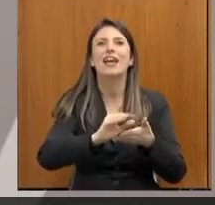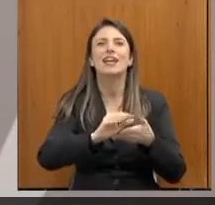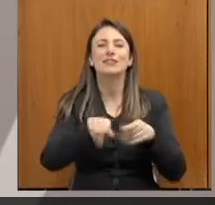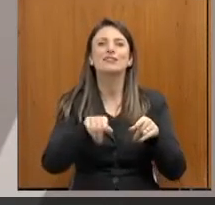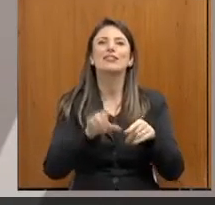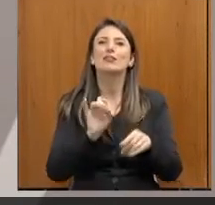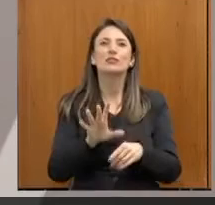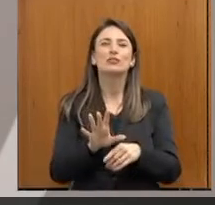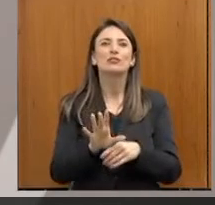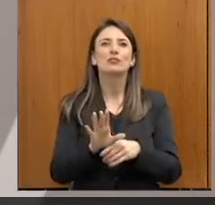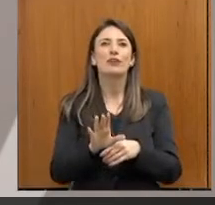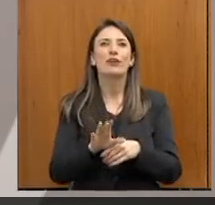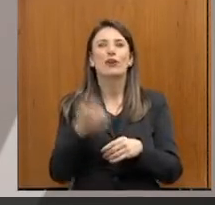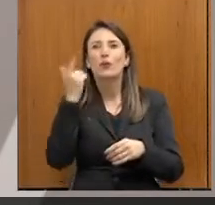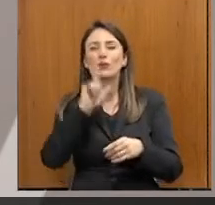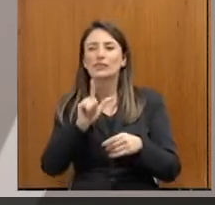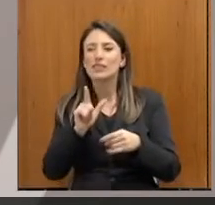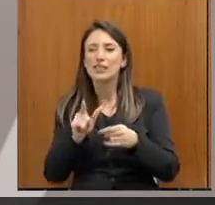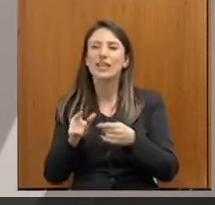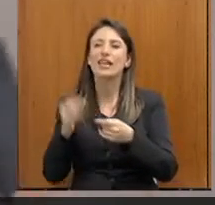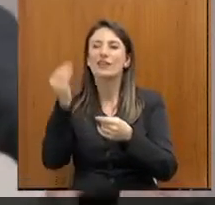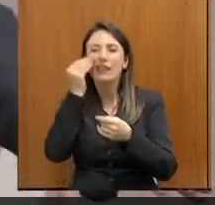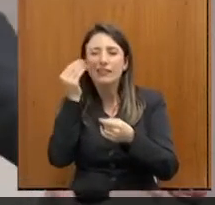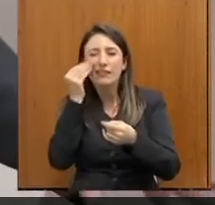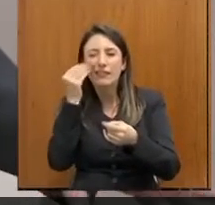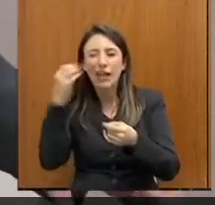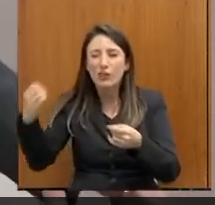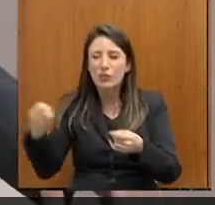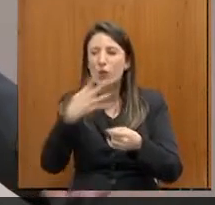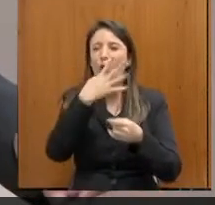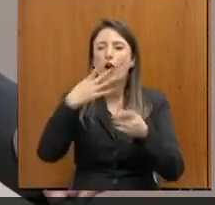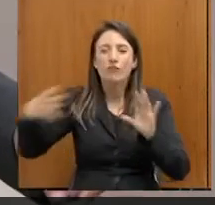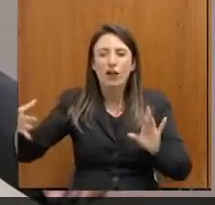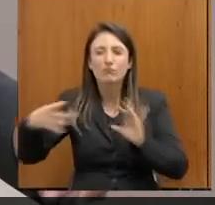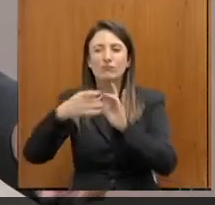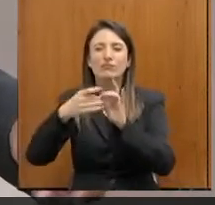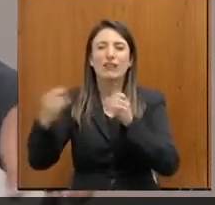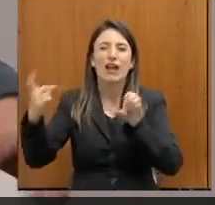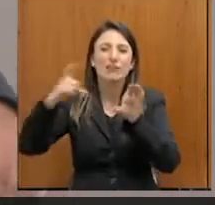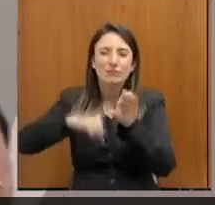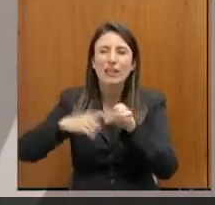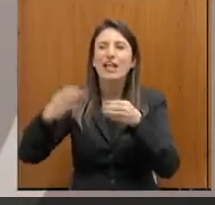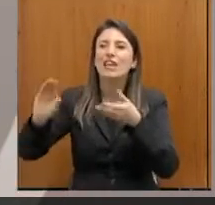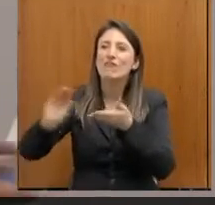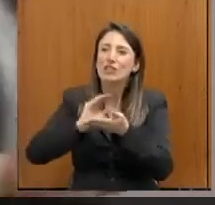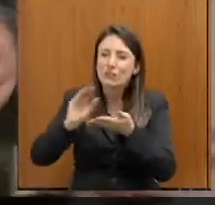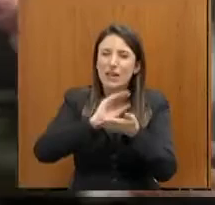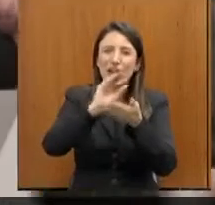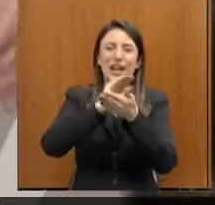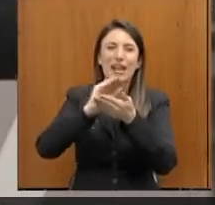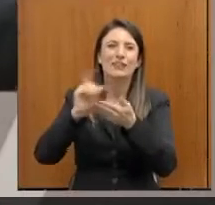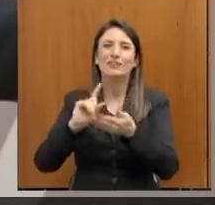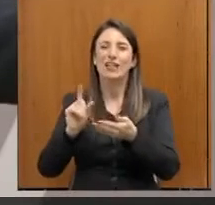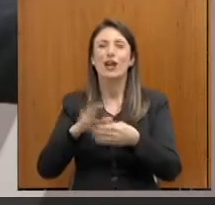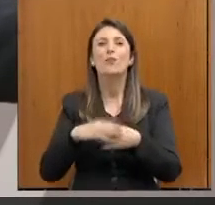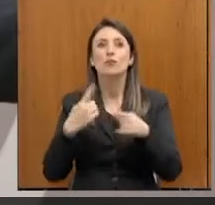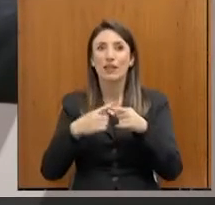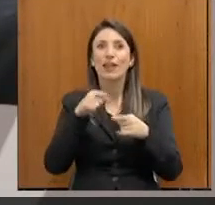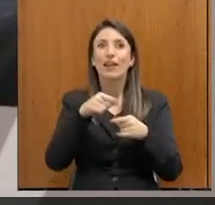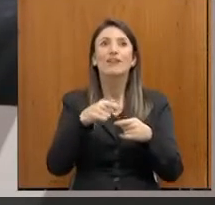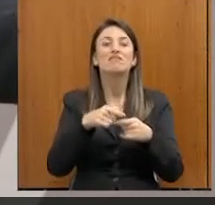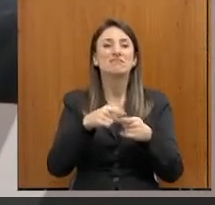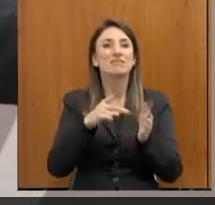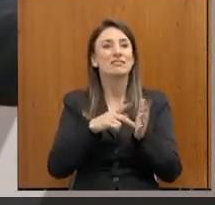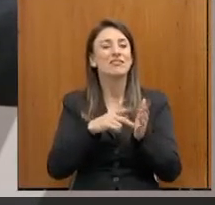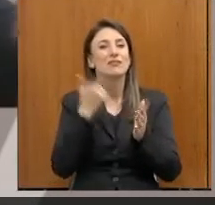trazendo novos investimentos de Fora para Minas Gerais o número muito expressivo né quase quatro vezes ou mais de